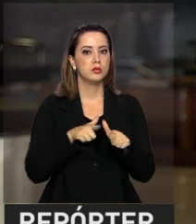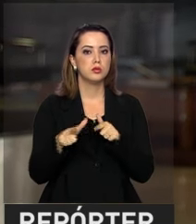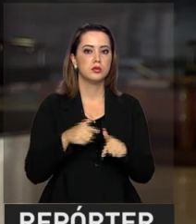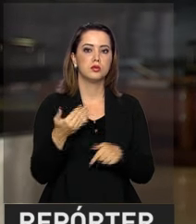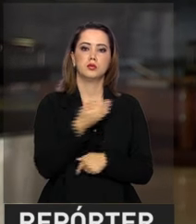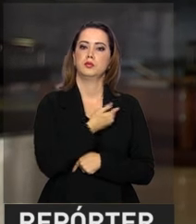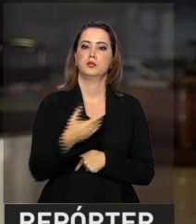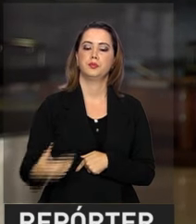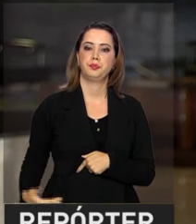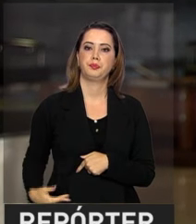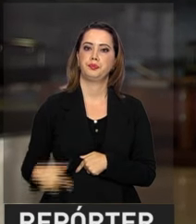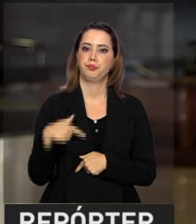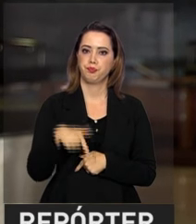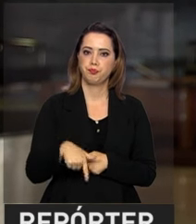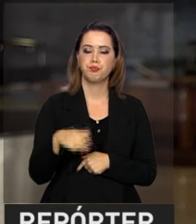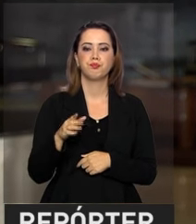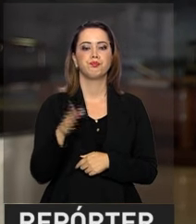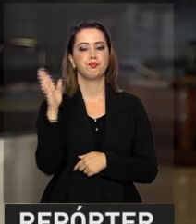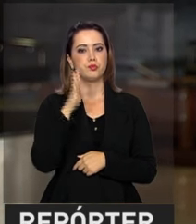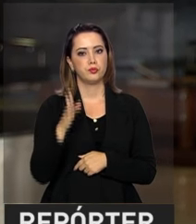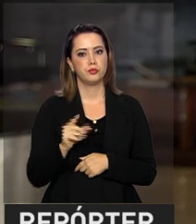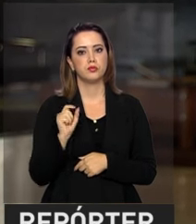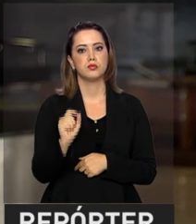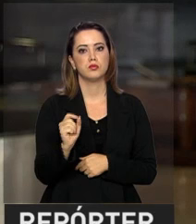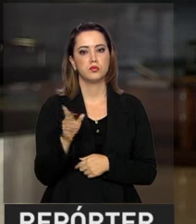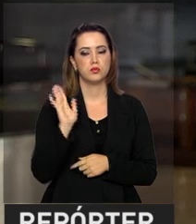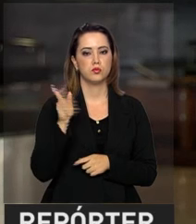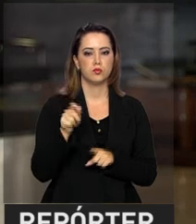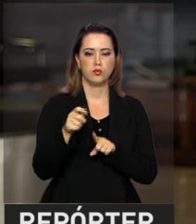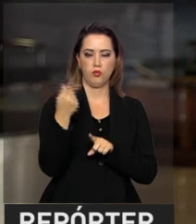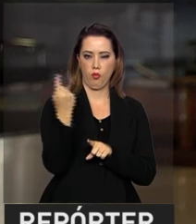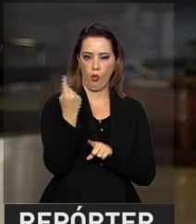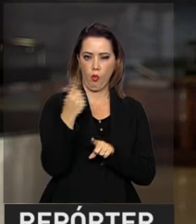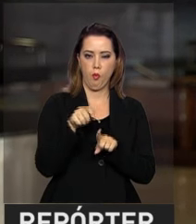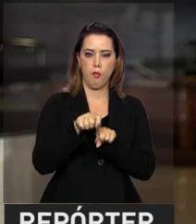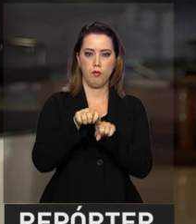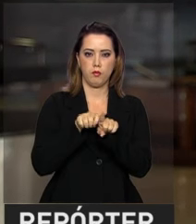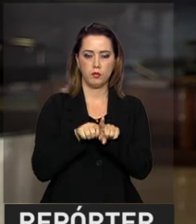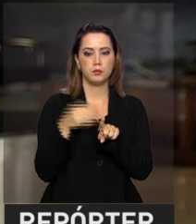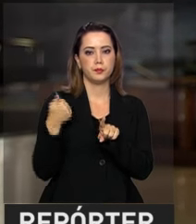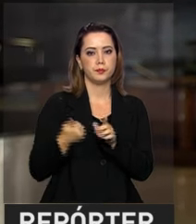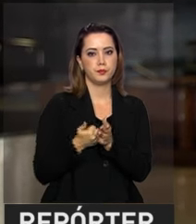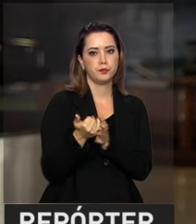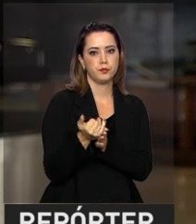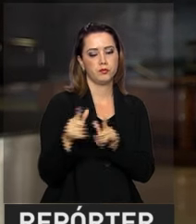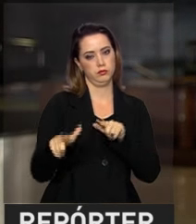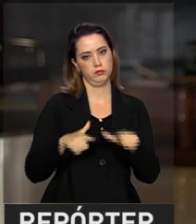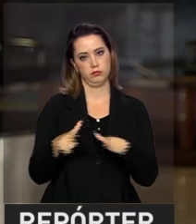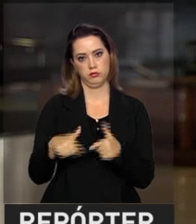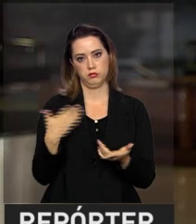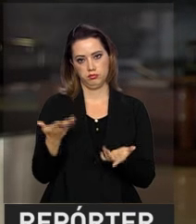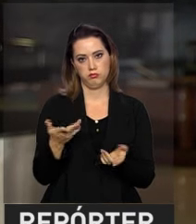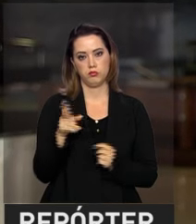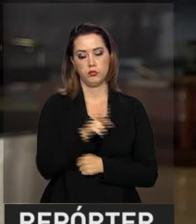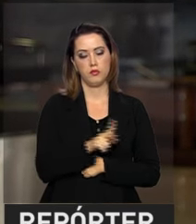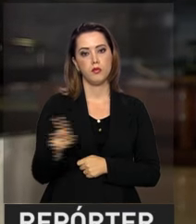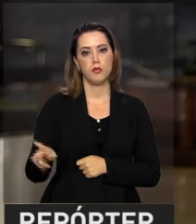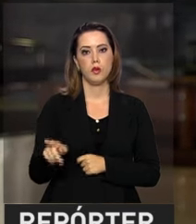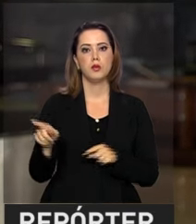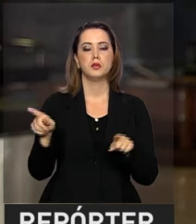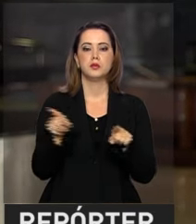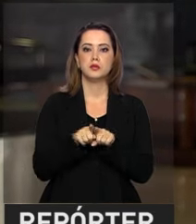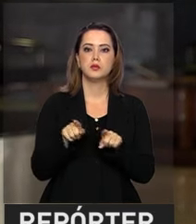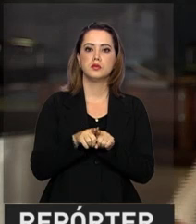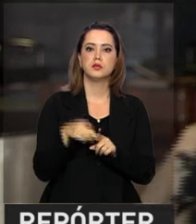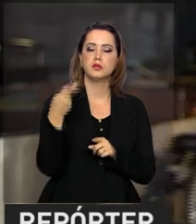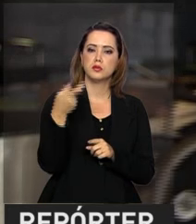interino desde que assumiu há pouco mais de um mês o Palácio do Planalto. Entre essas realizações, o presidente em exercício Michel